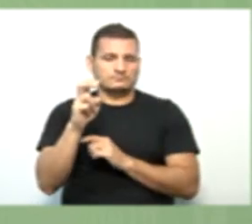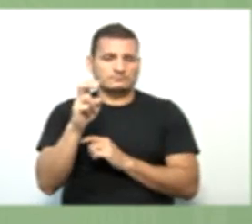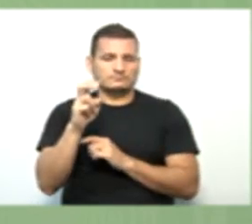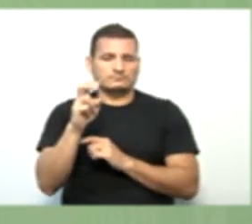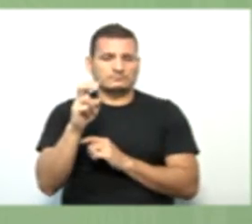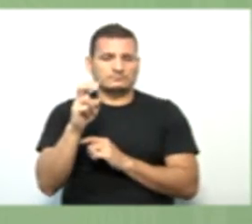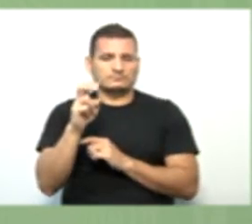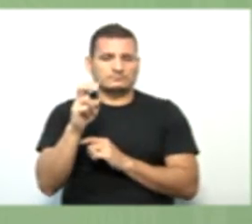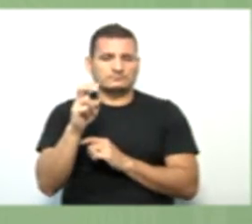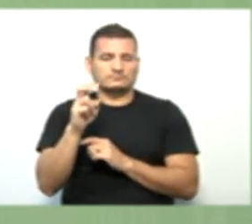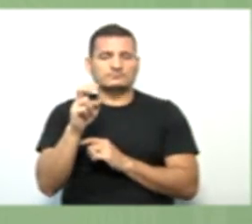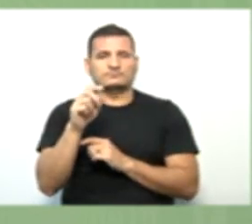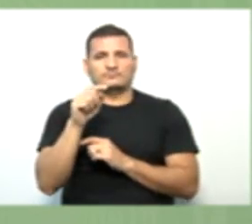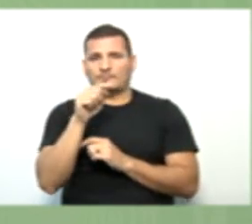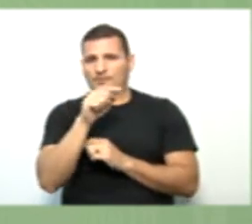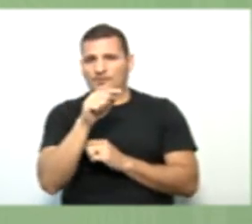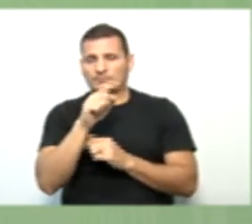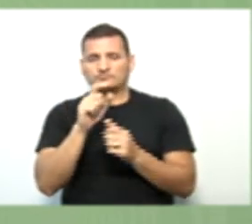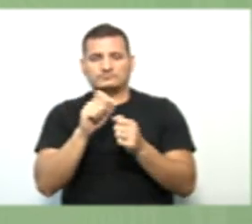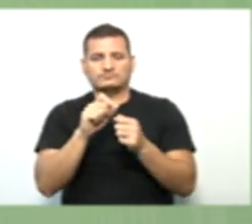Certo? Daí ele vai fazer esse cálculo,